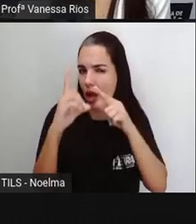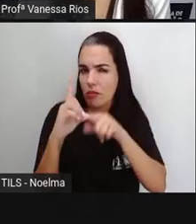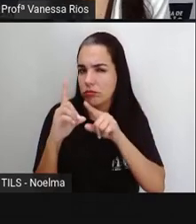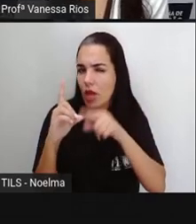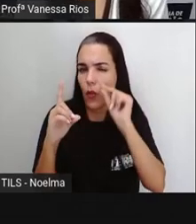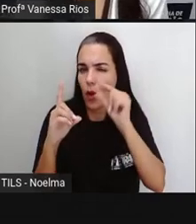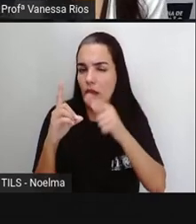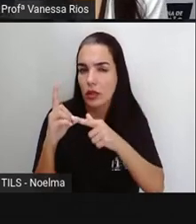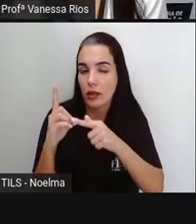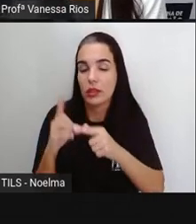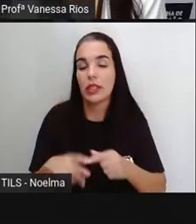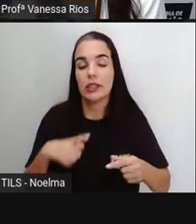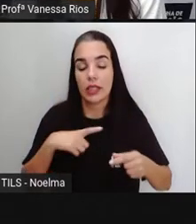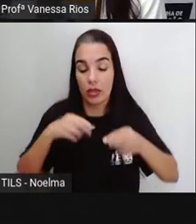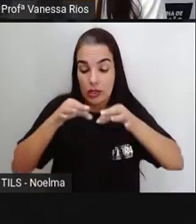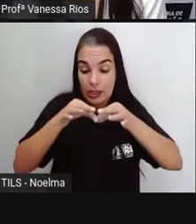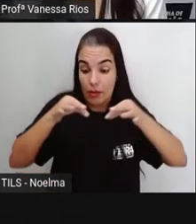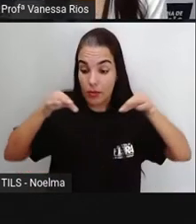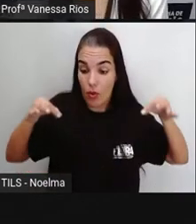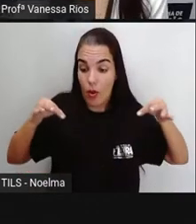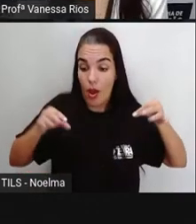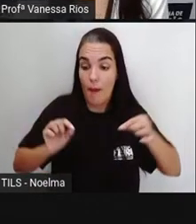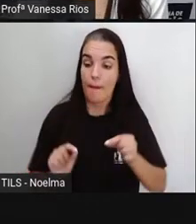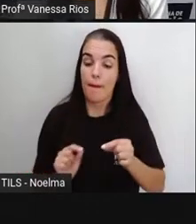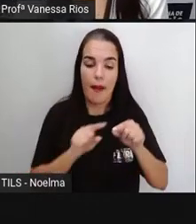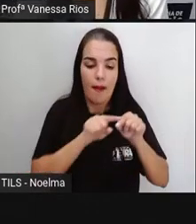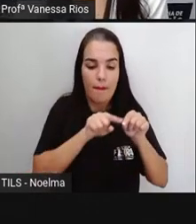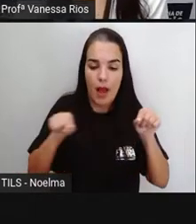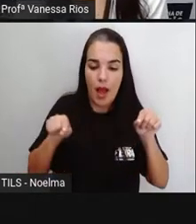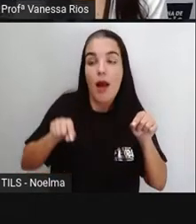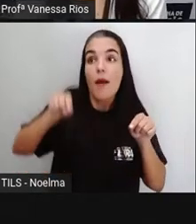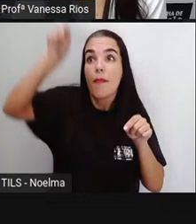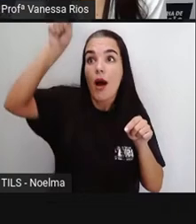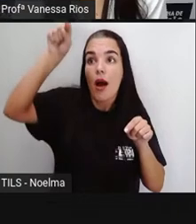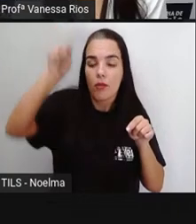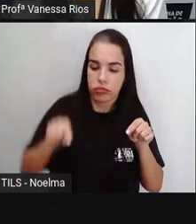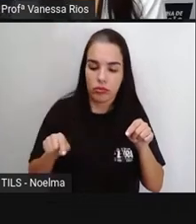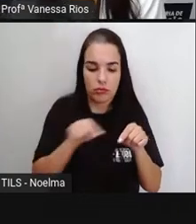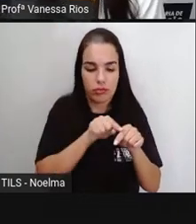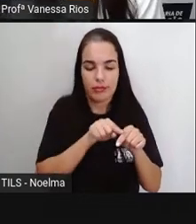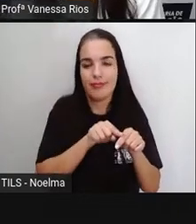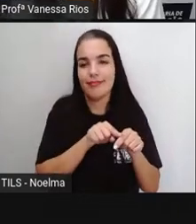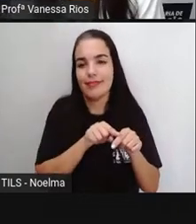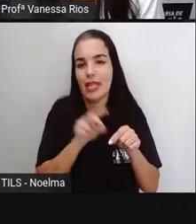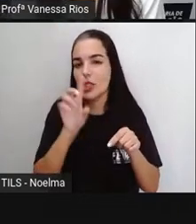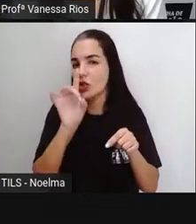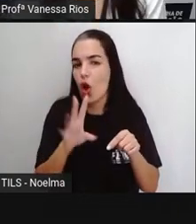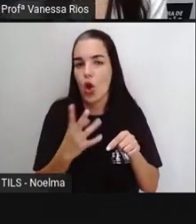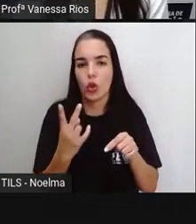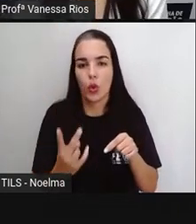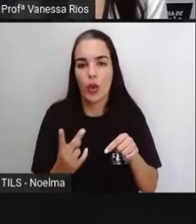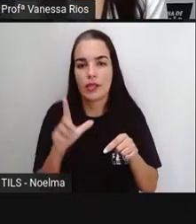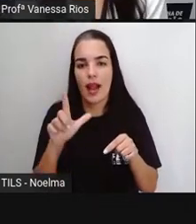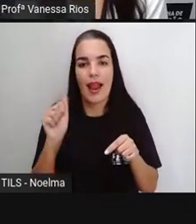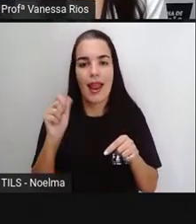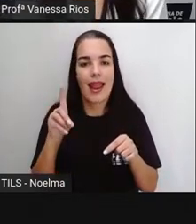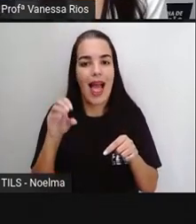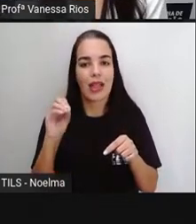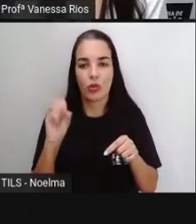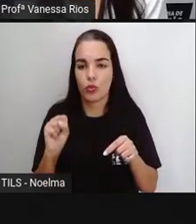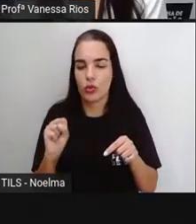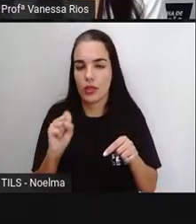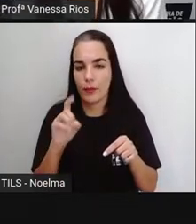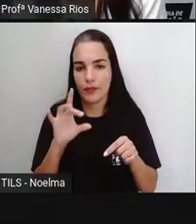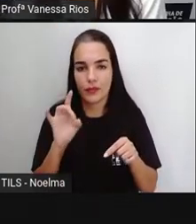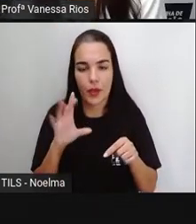gente fala bidimensional, nós estamos nos referindo a duas dimensões. Nesse caso aí das